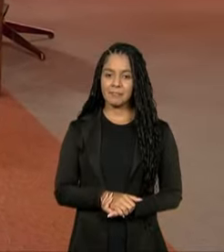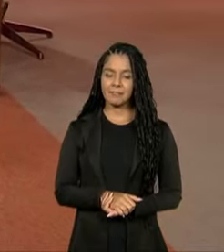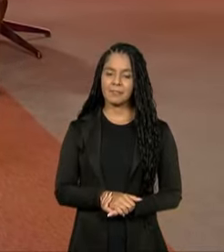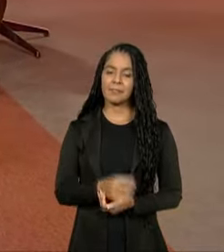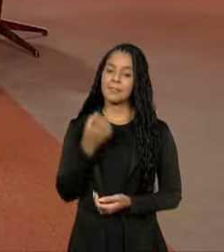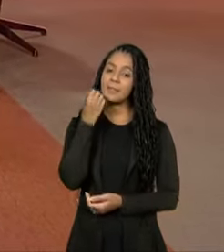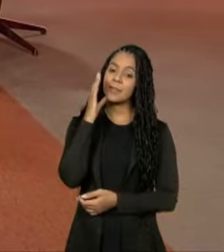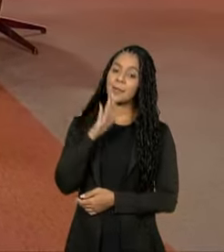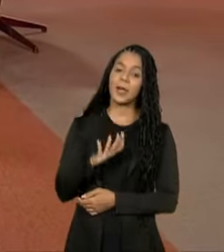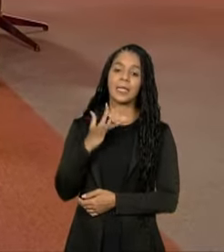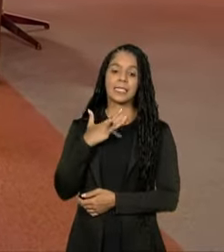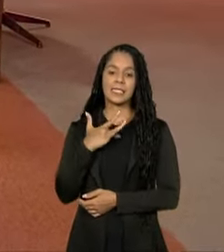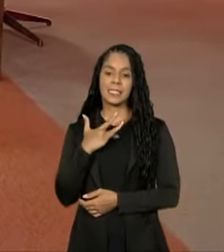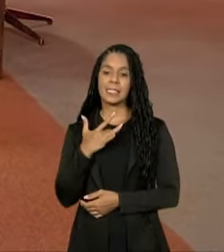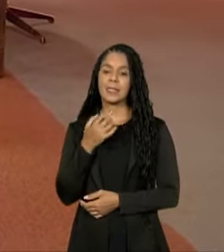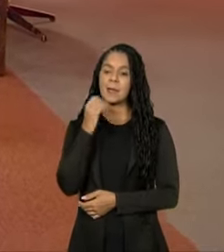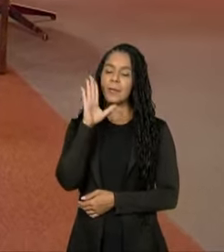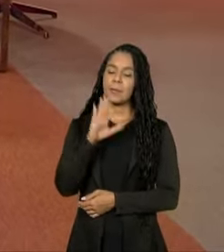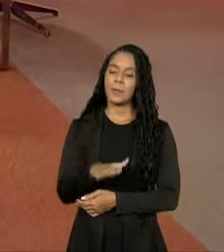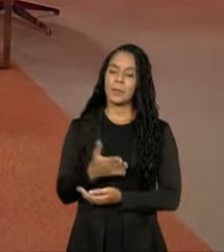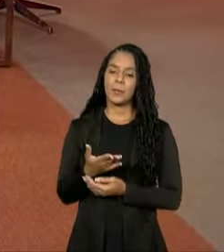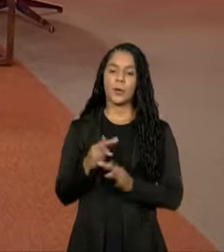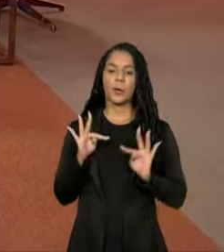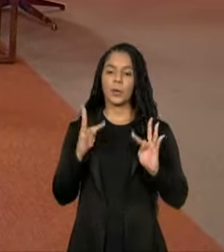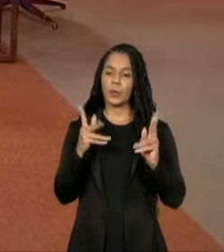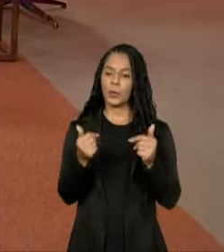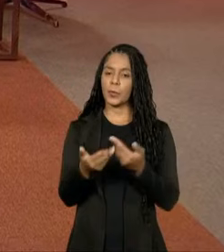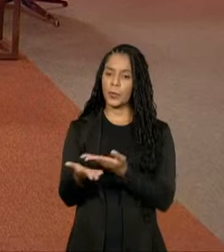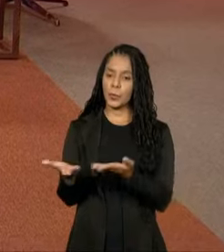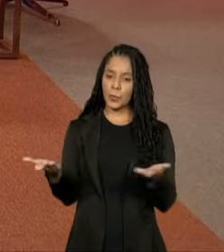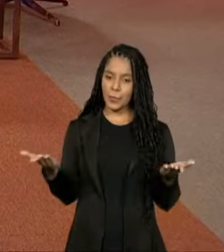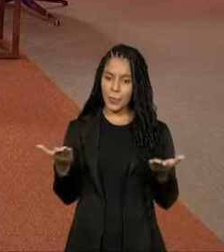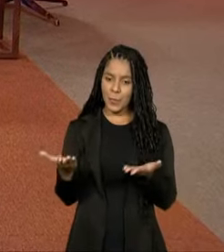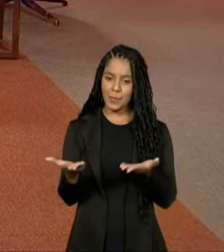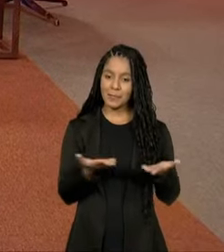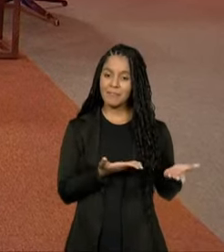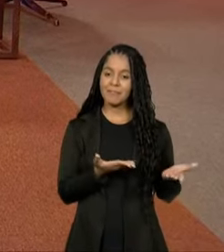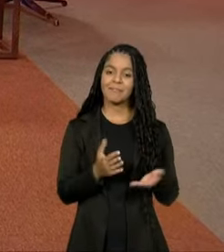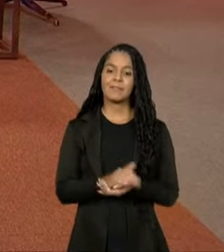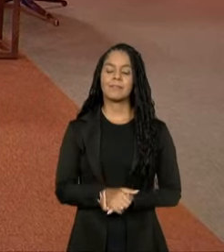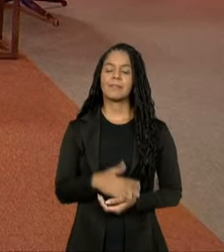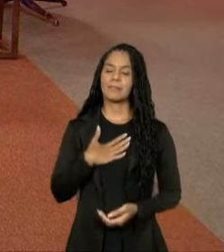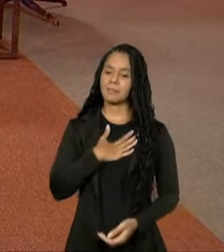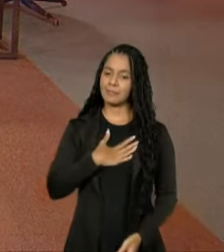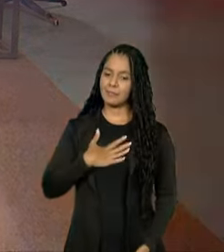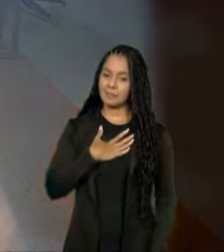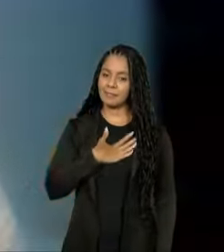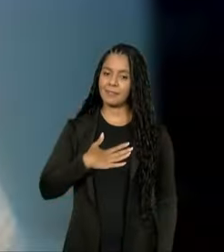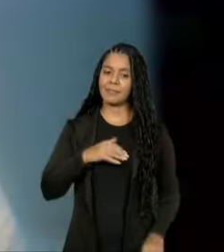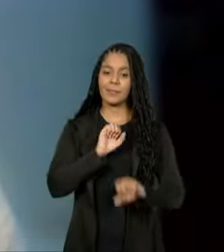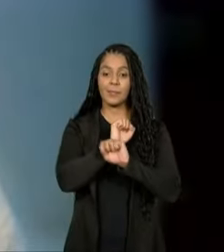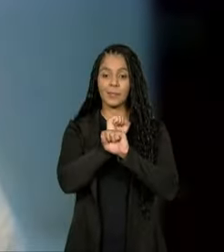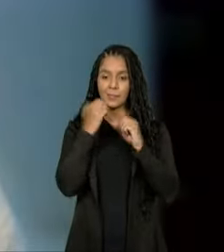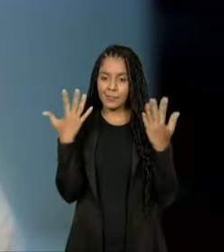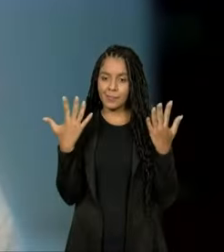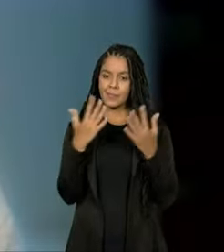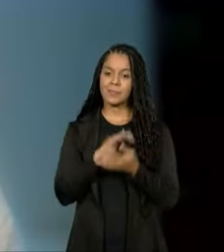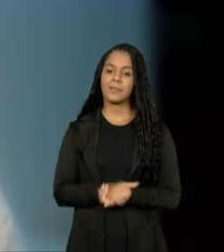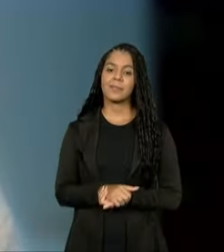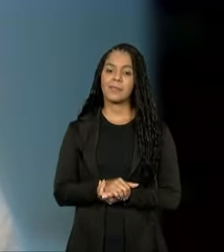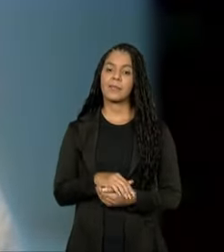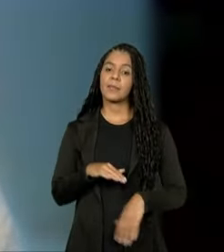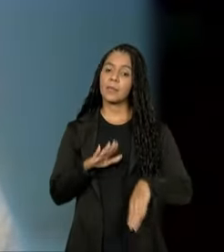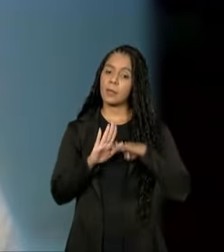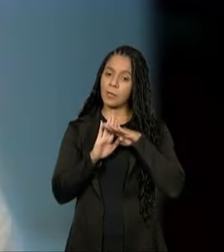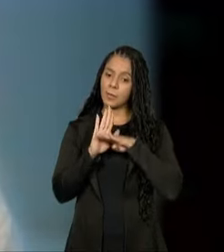Boa tarde, Cissa, boa tarde todos os convidados. É um prazer estar no Sem Censura, um programa